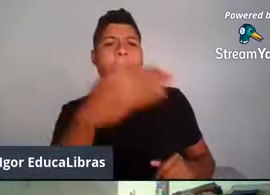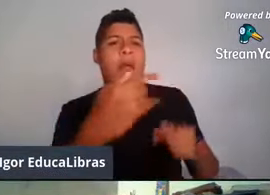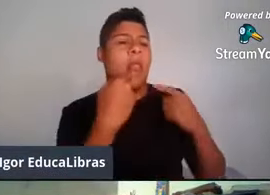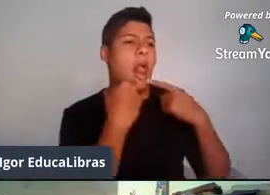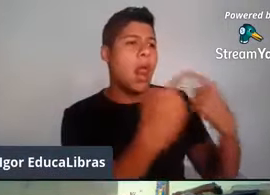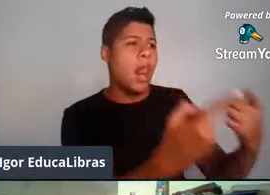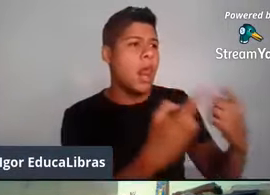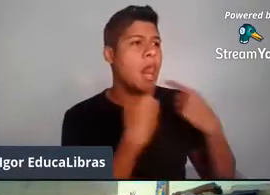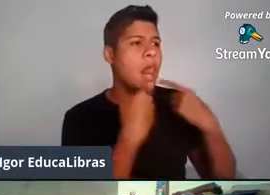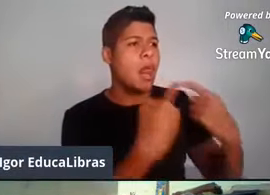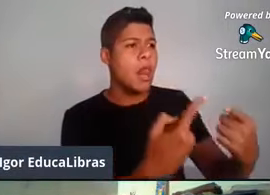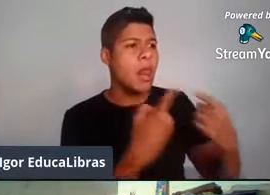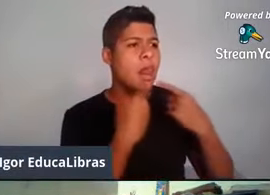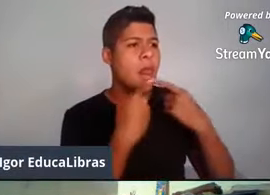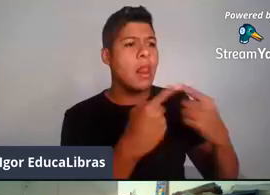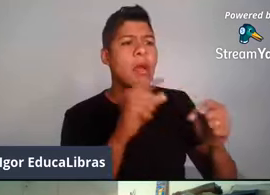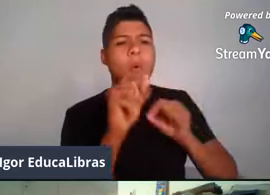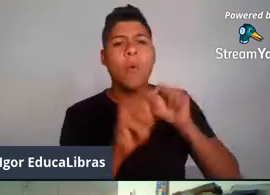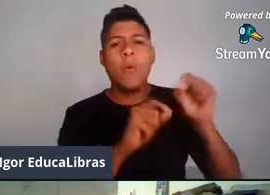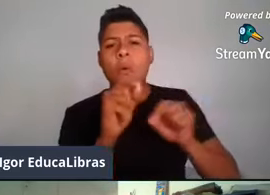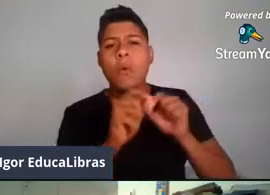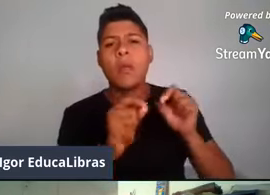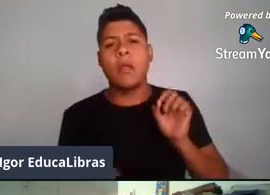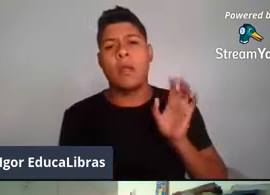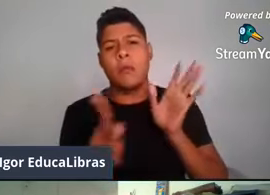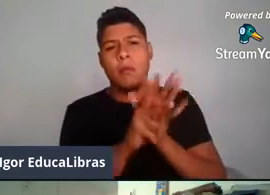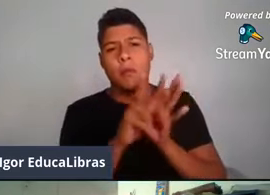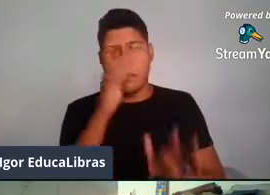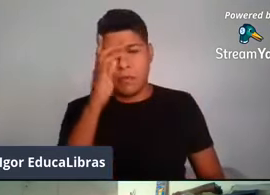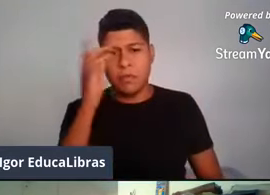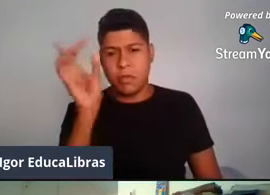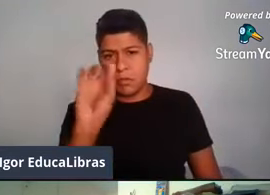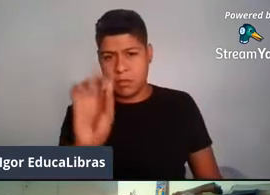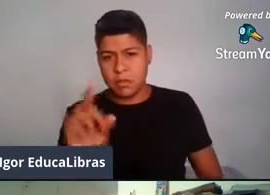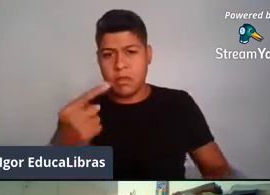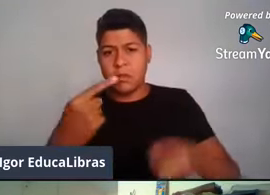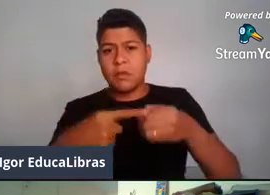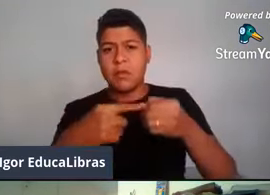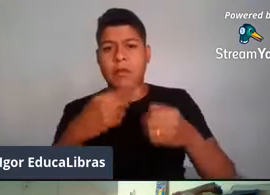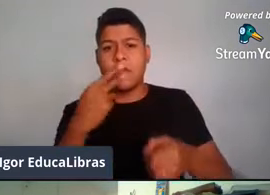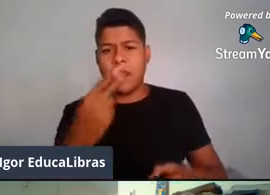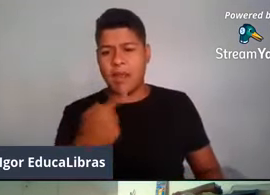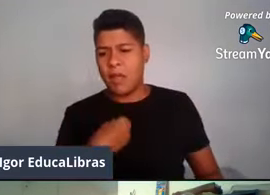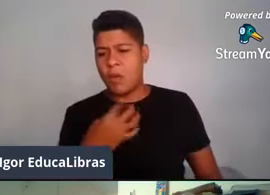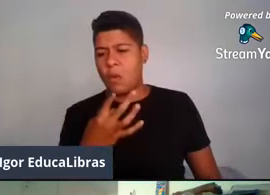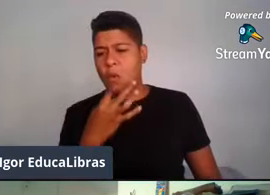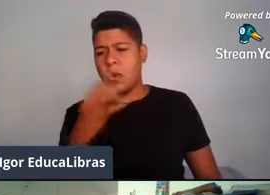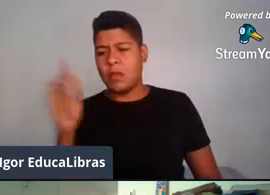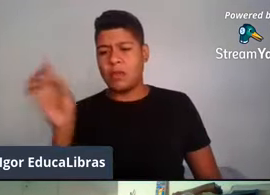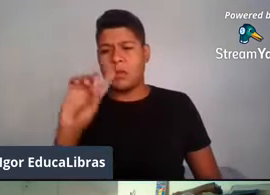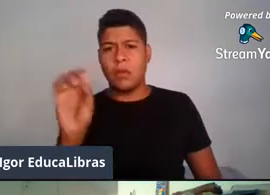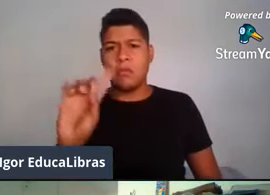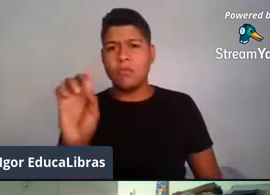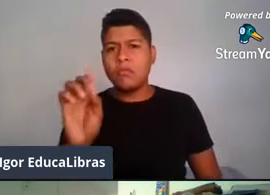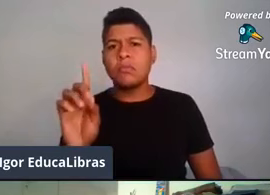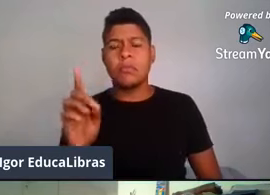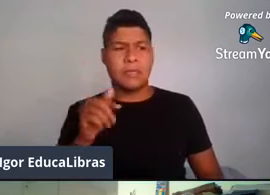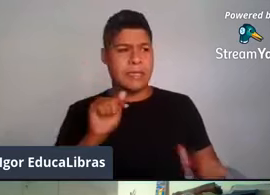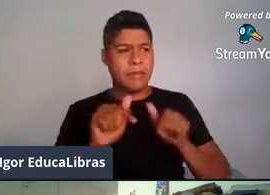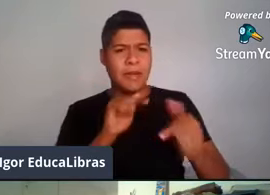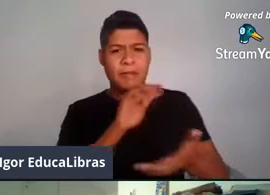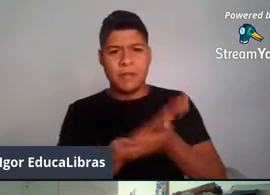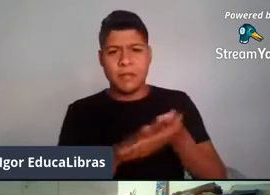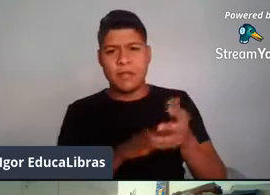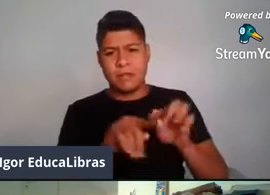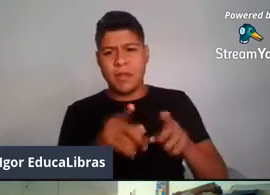questão das pessoas com deficiência no município, e eu falei para ele, olha, eu não conheço essa área, não tinha atuado ainda, mas eu vou